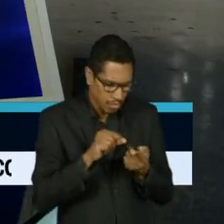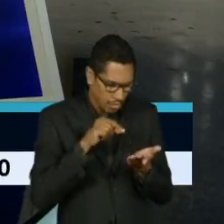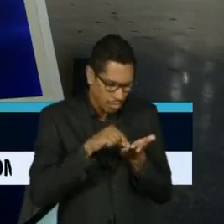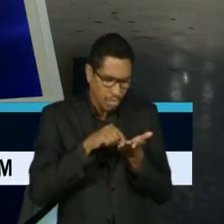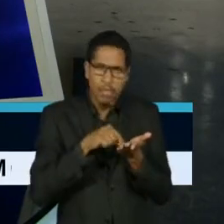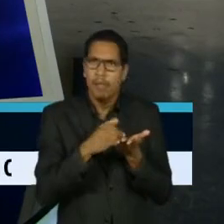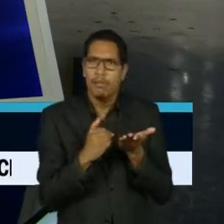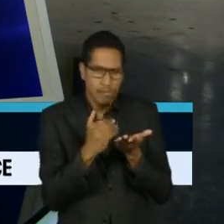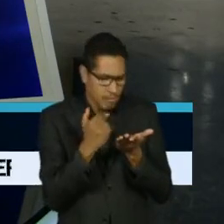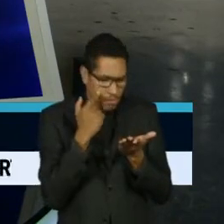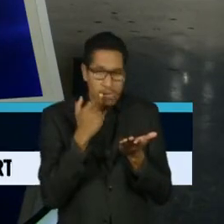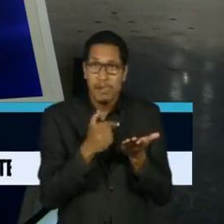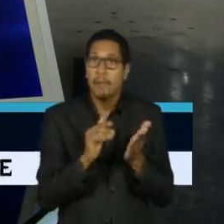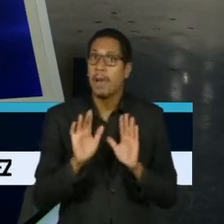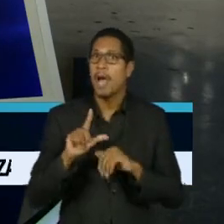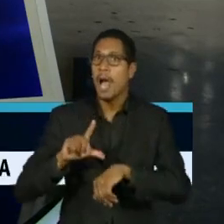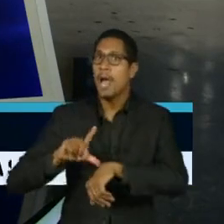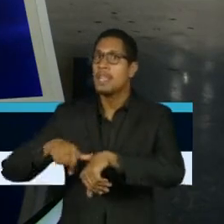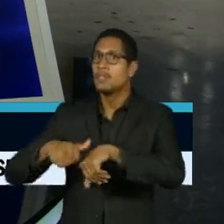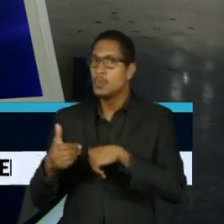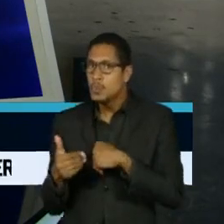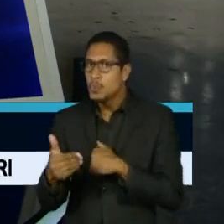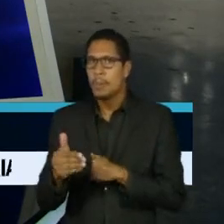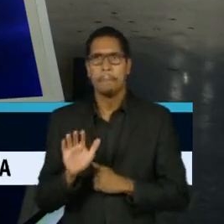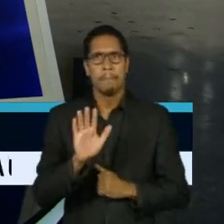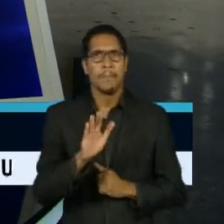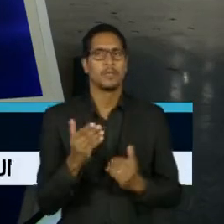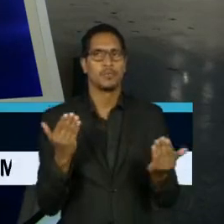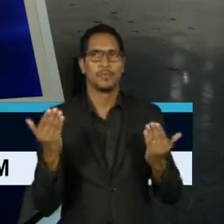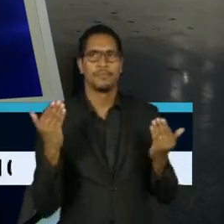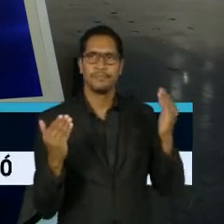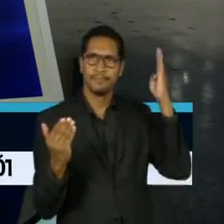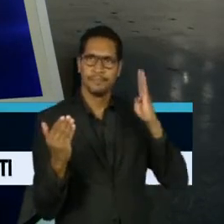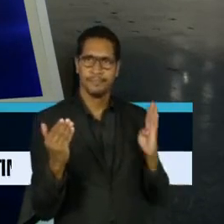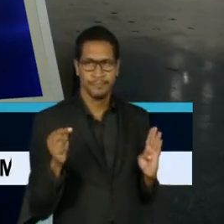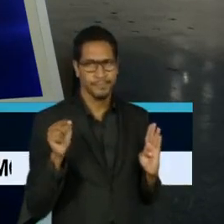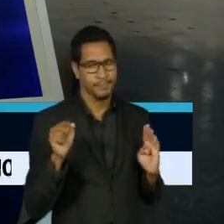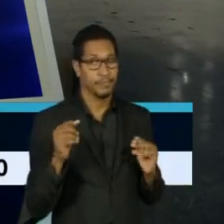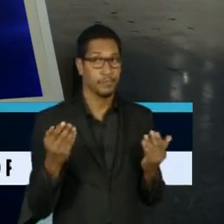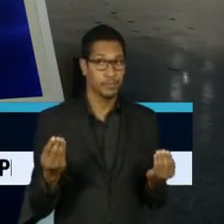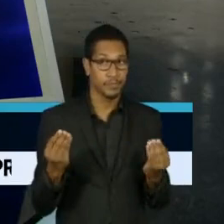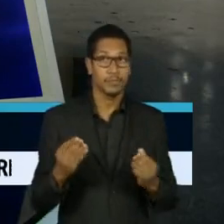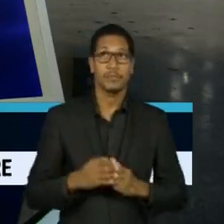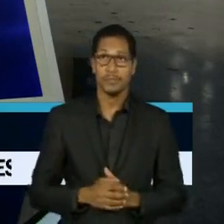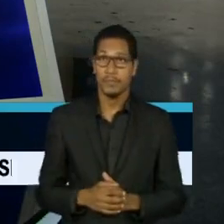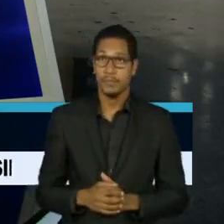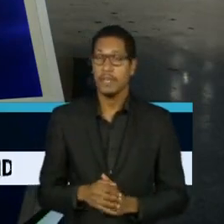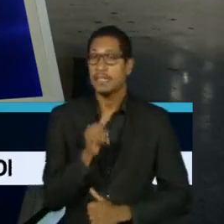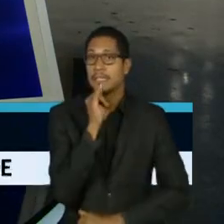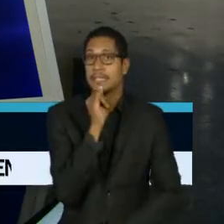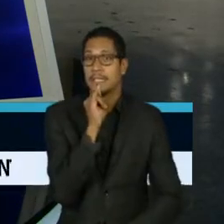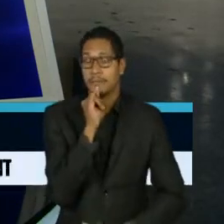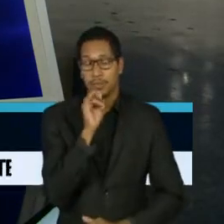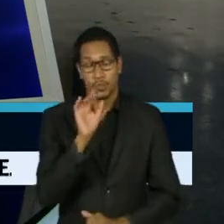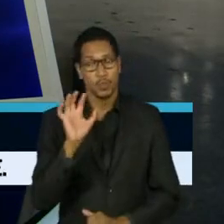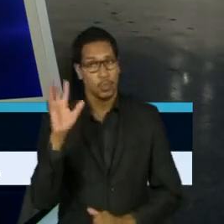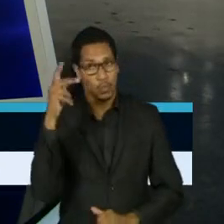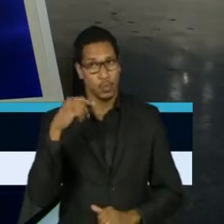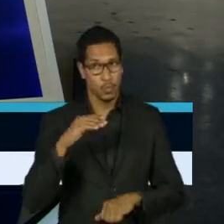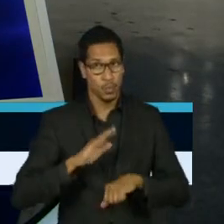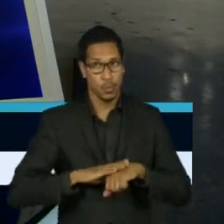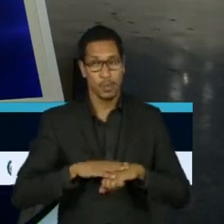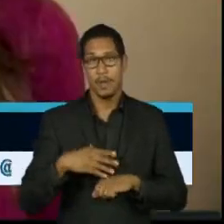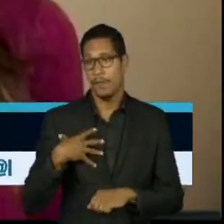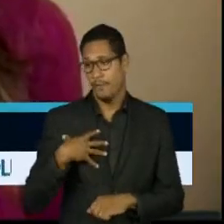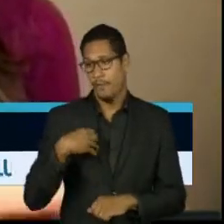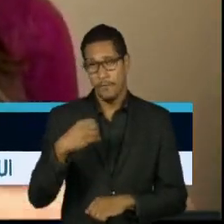que aconteceu é que atrasou um pouco, mas mesmo assim, na comparação com o Brasil, é inacreditável. Vou te falar de um exemplo pessoal, por exemplo, do meu